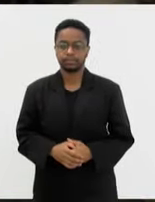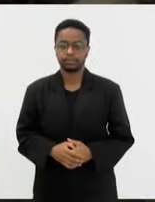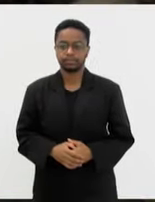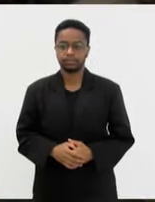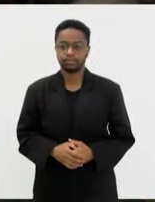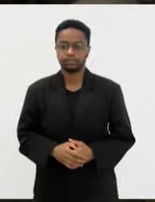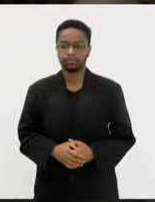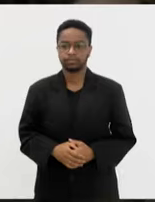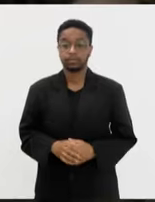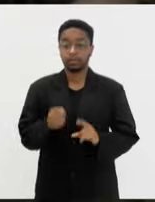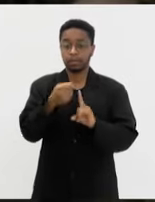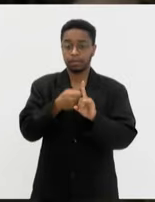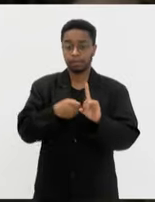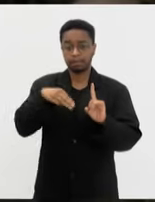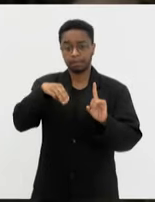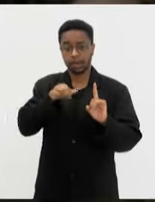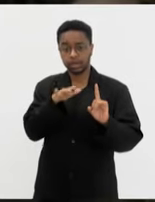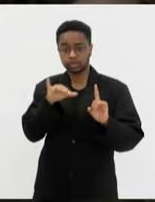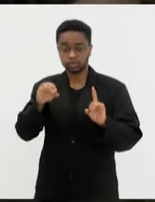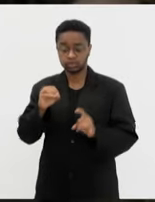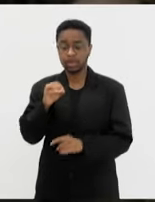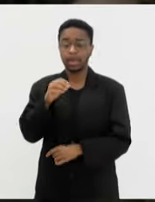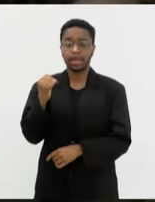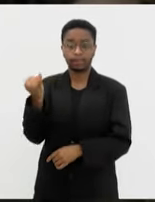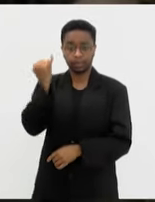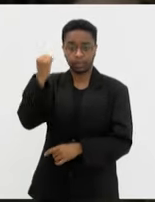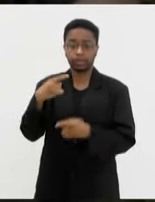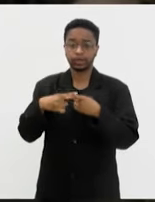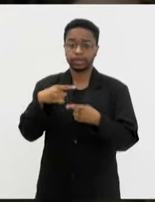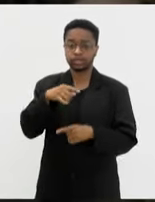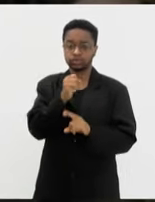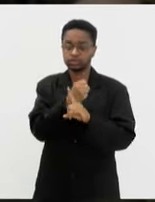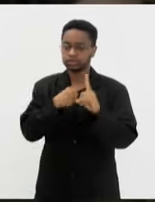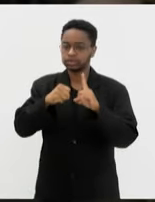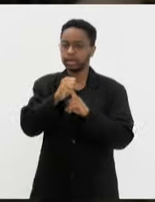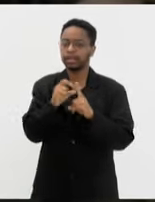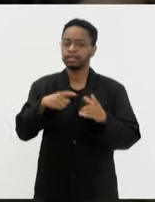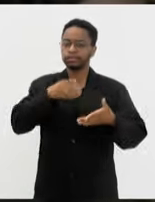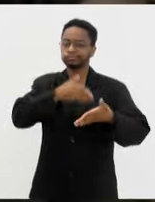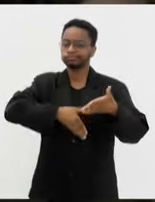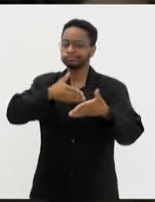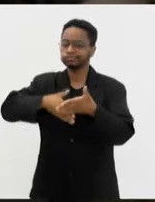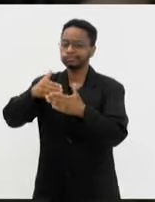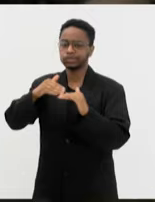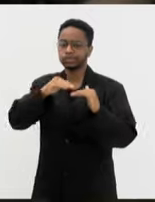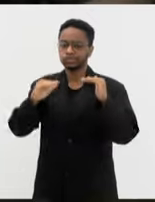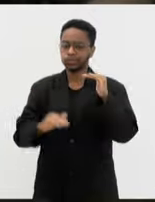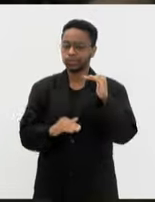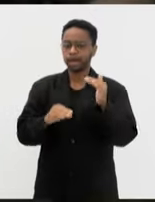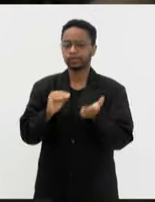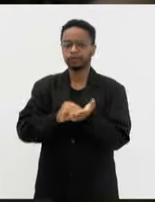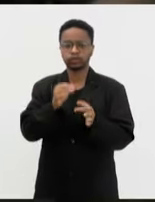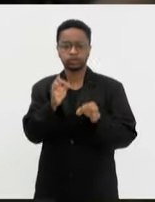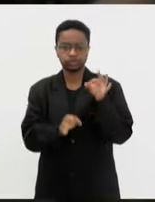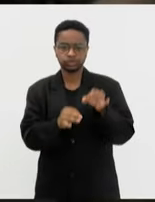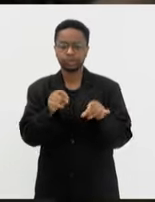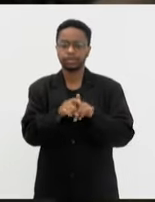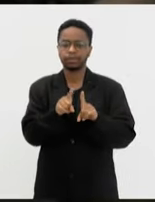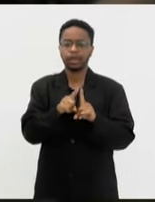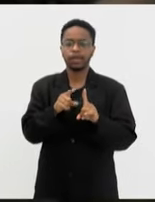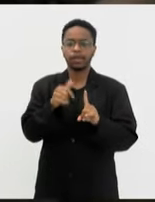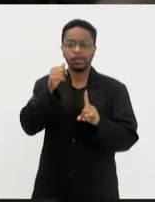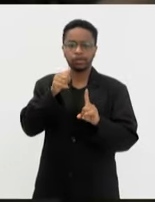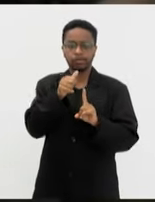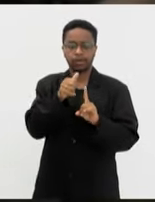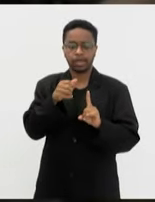O mês de março é importantíssimo, porque na nossa sociedade a gente já vem enfrentando muitas desigualdades, injustiças, violência